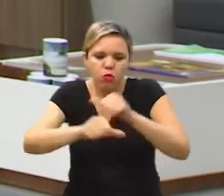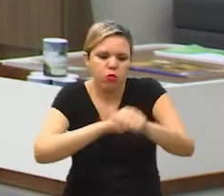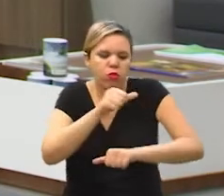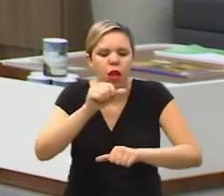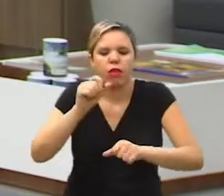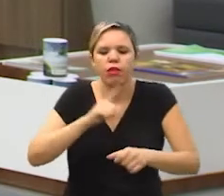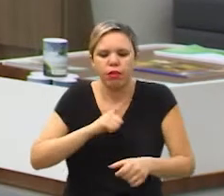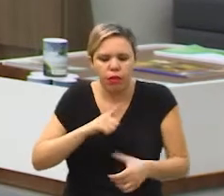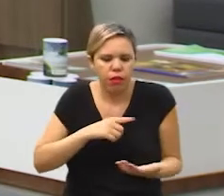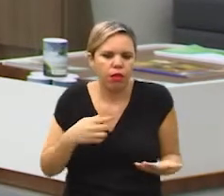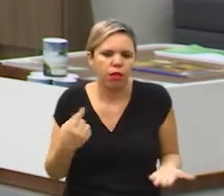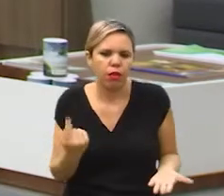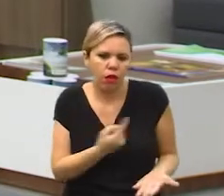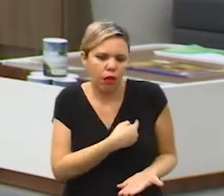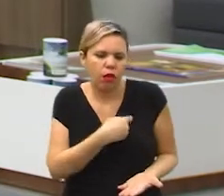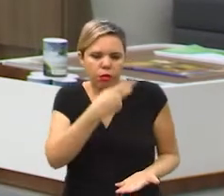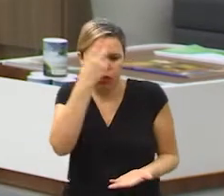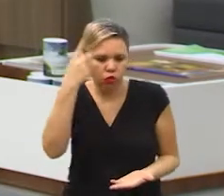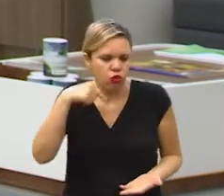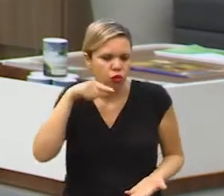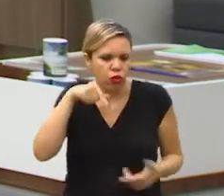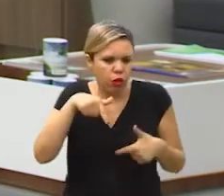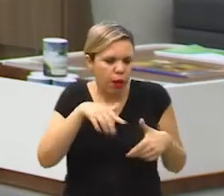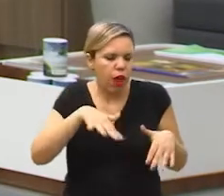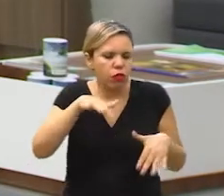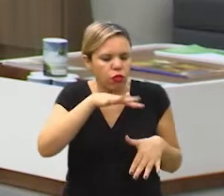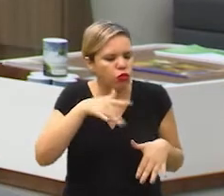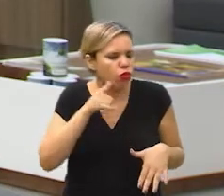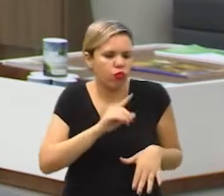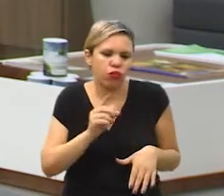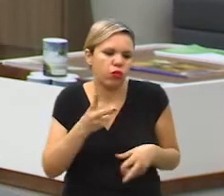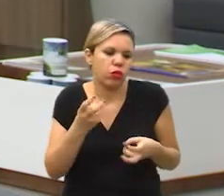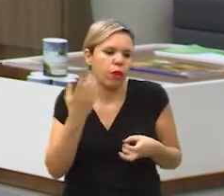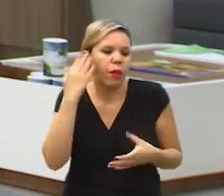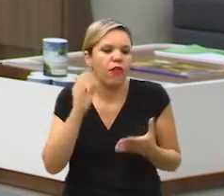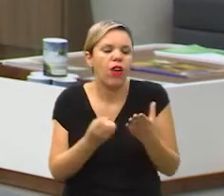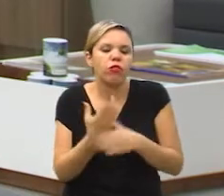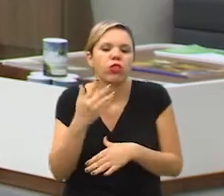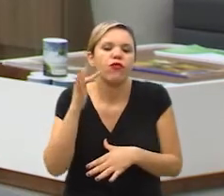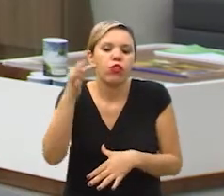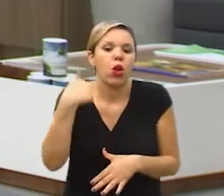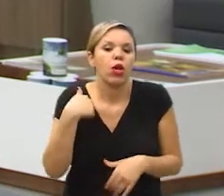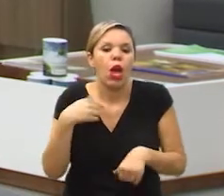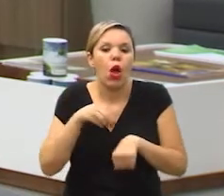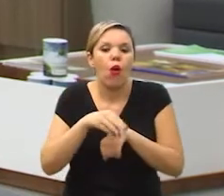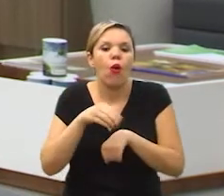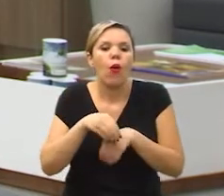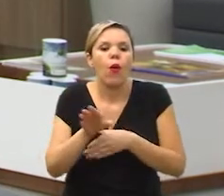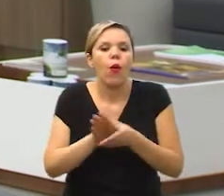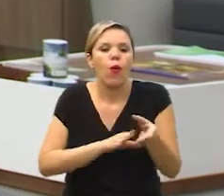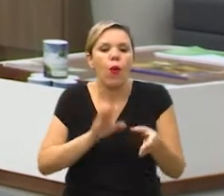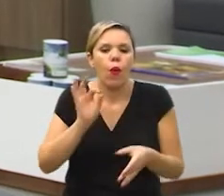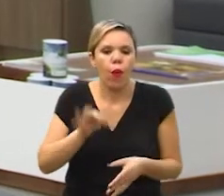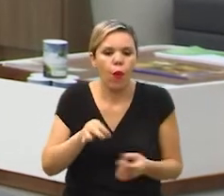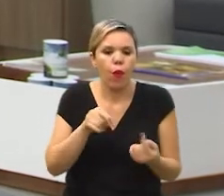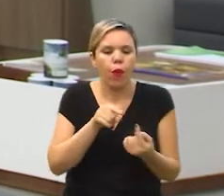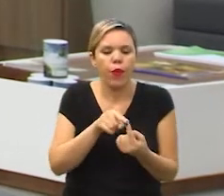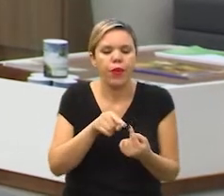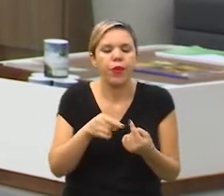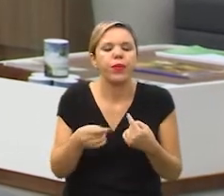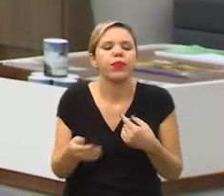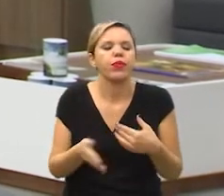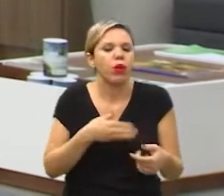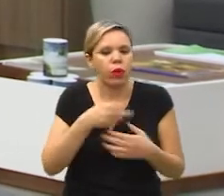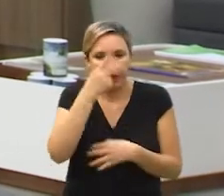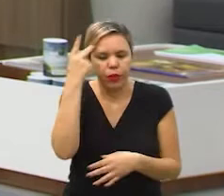essas mudanças e nós, trabalhadores, não conseguimos prever isso. O que eu indico, que é um ideal para